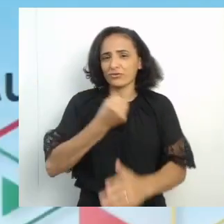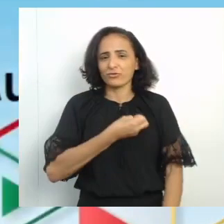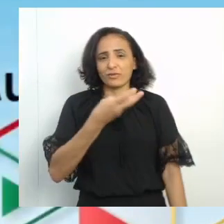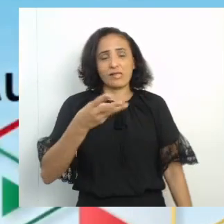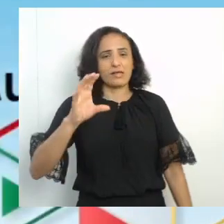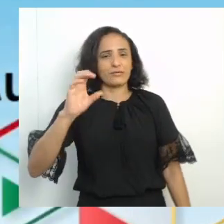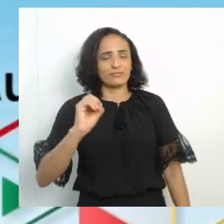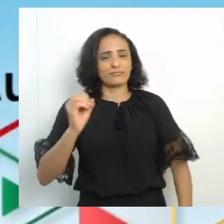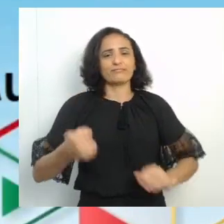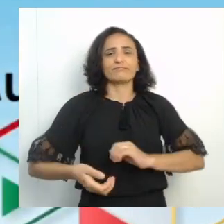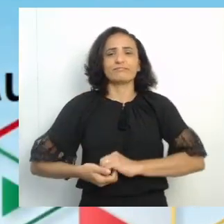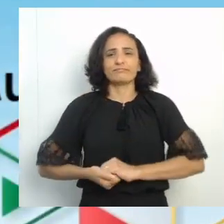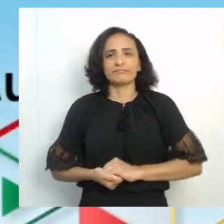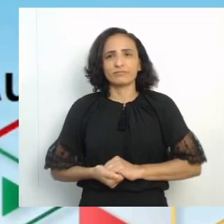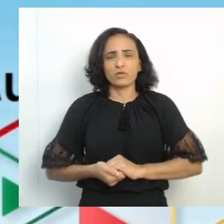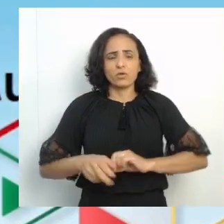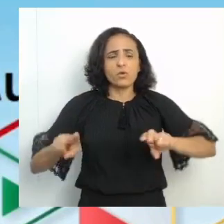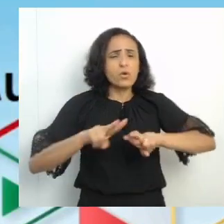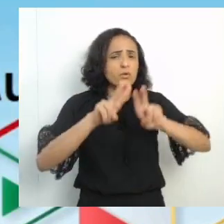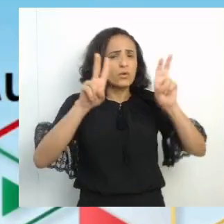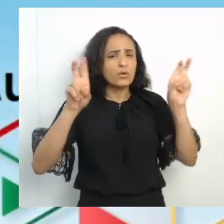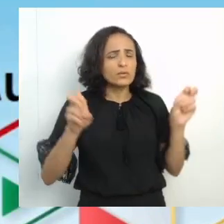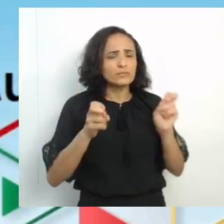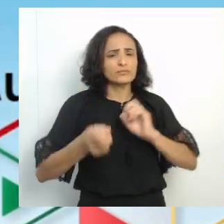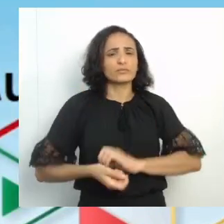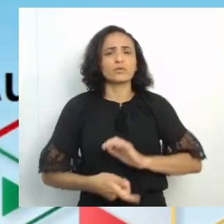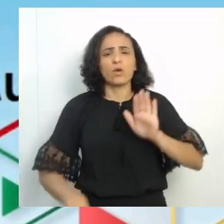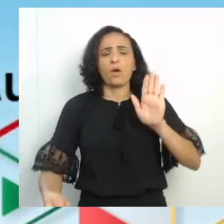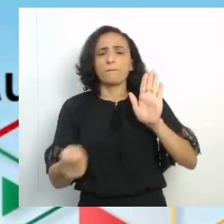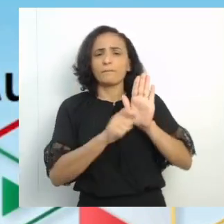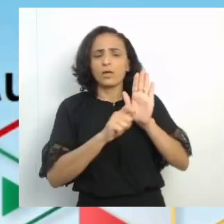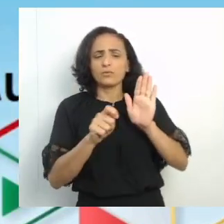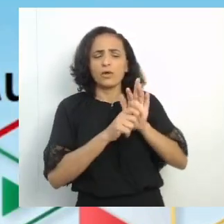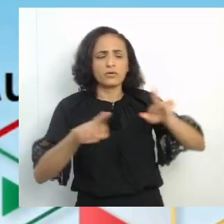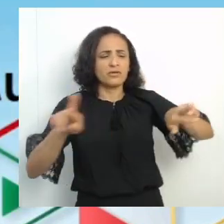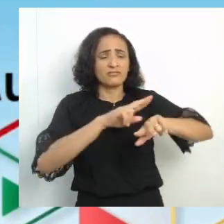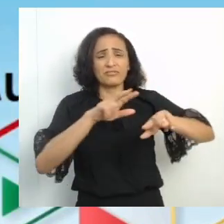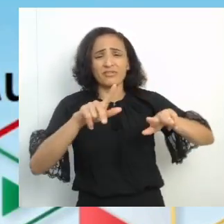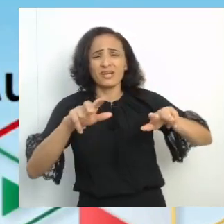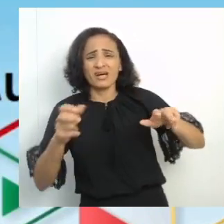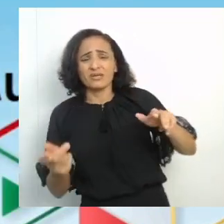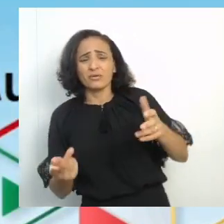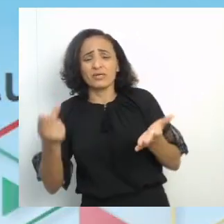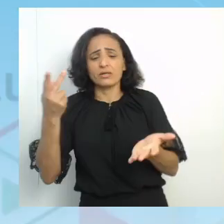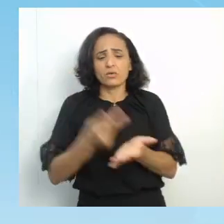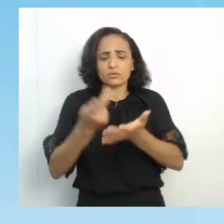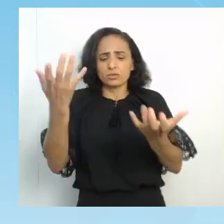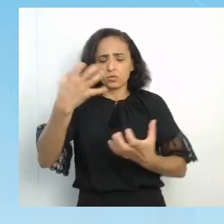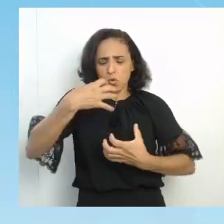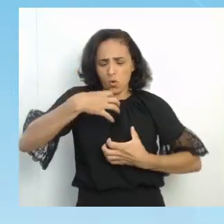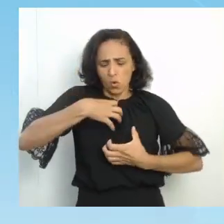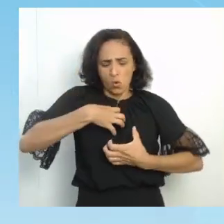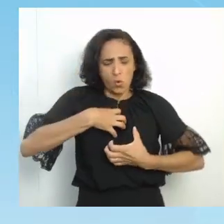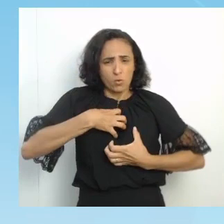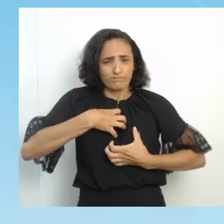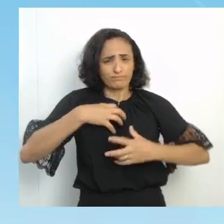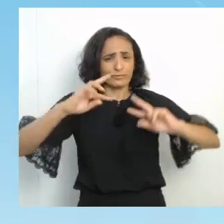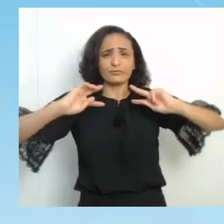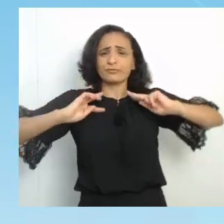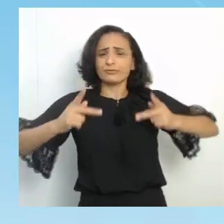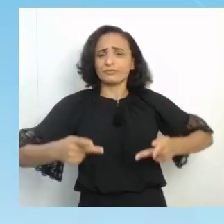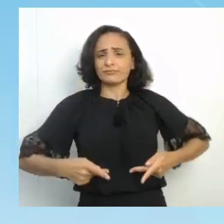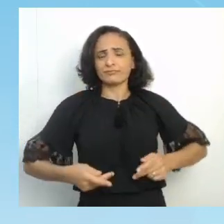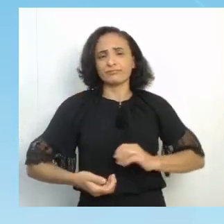conteúdo vai falar sobre as drogas e seus efeitos no organismo humano. Quando se fala